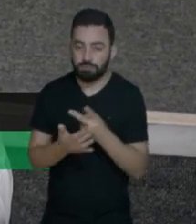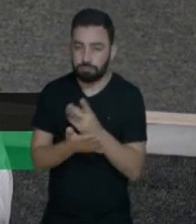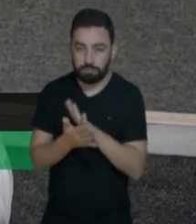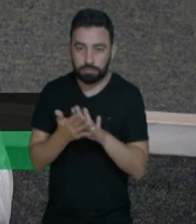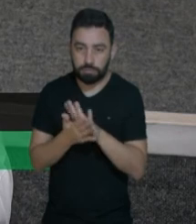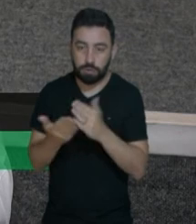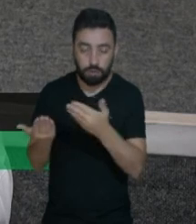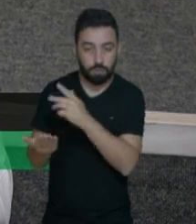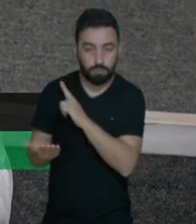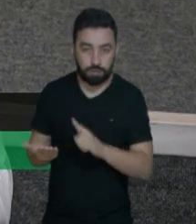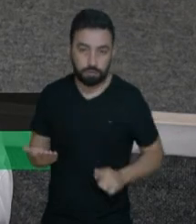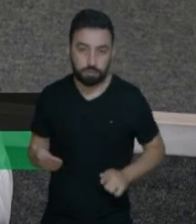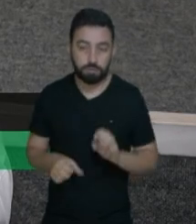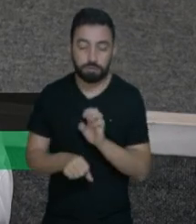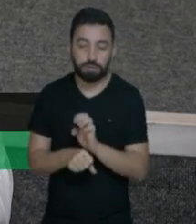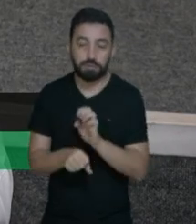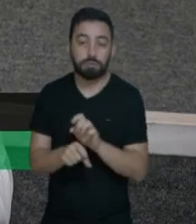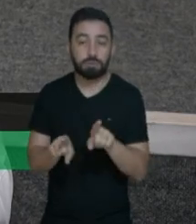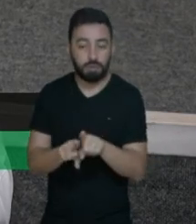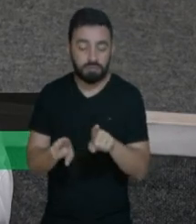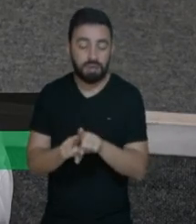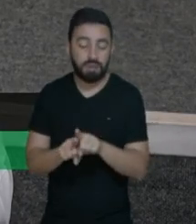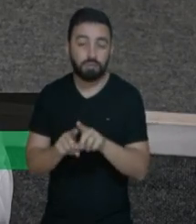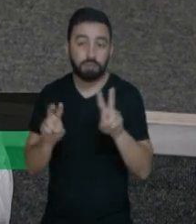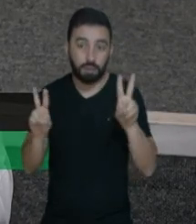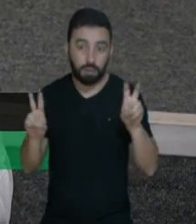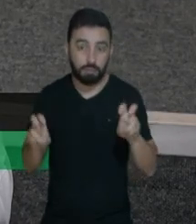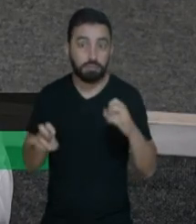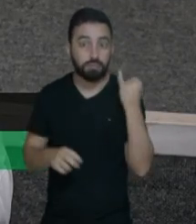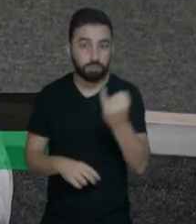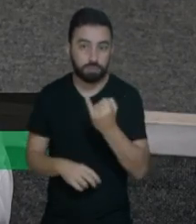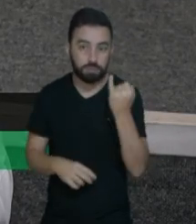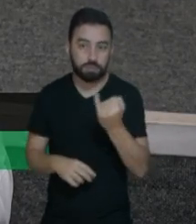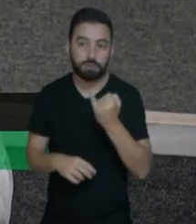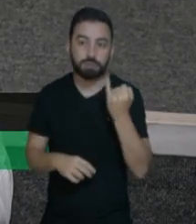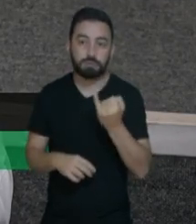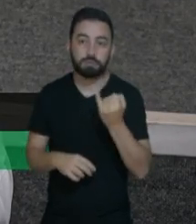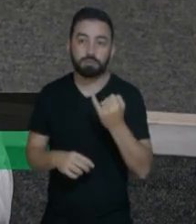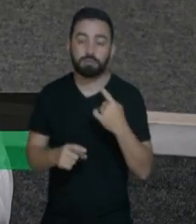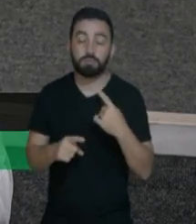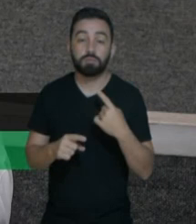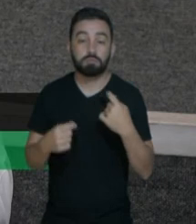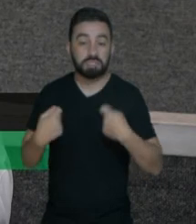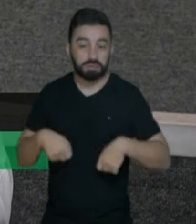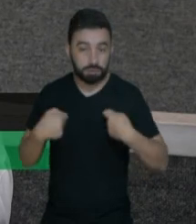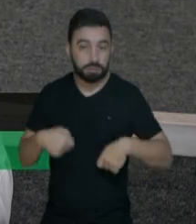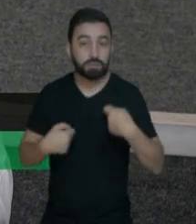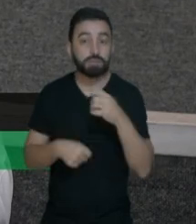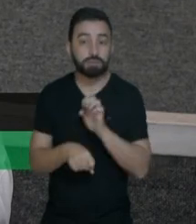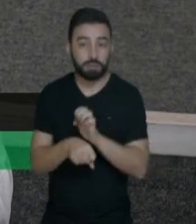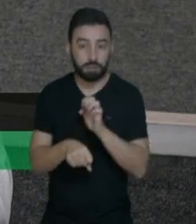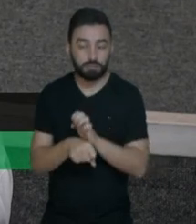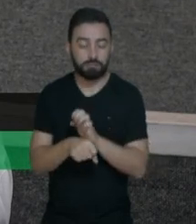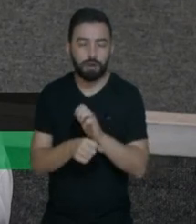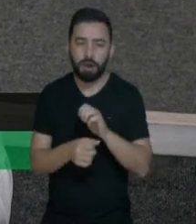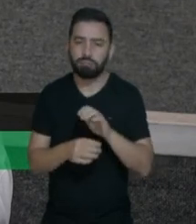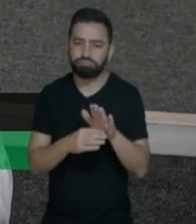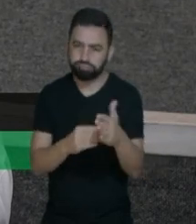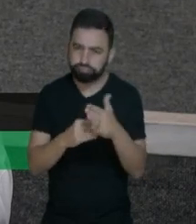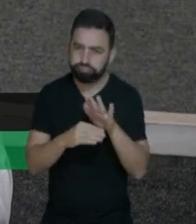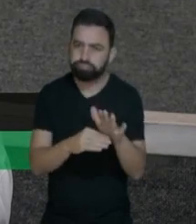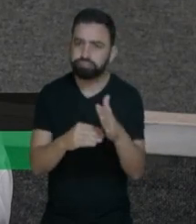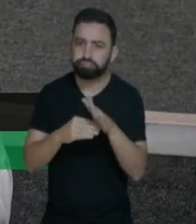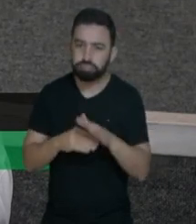ao governador do Estado também assevero que a matéria denota relevância ao versar sobre o dever do Estado de promover a colaboração das ações